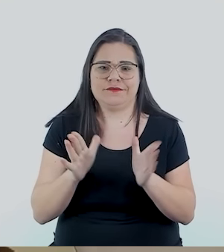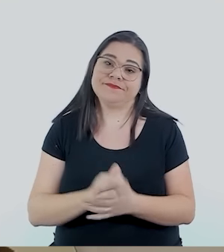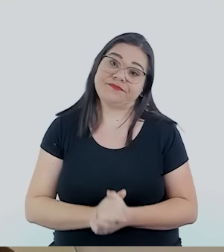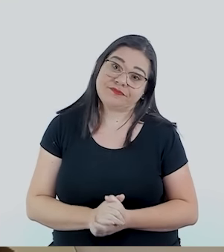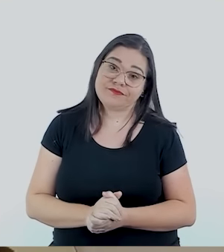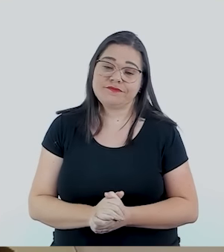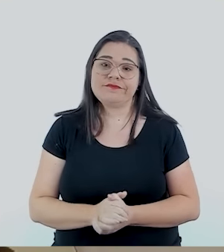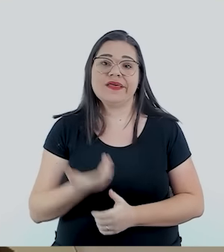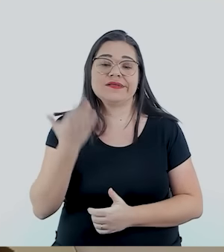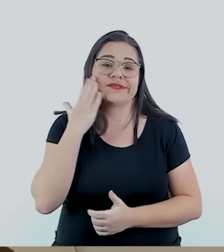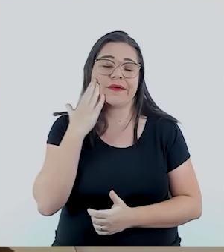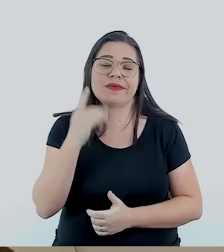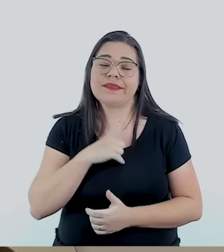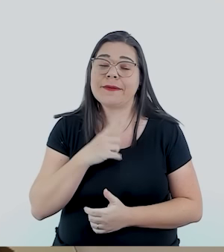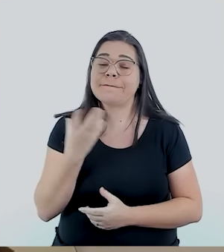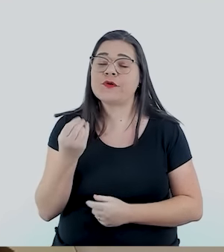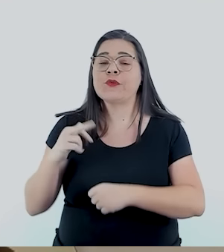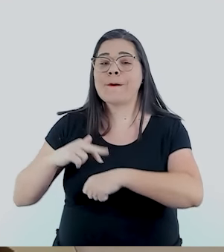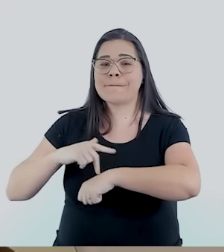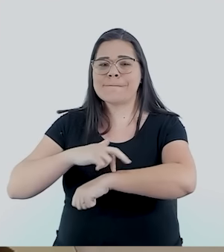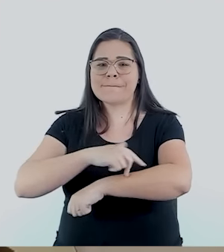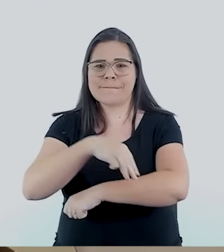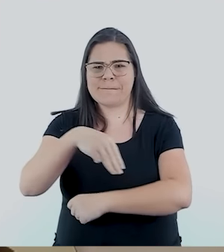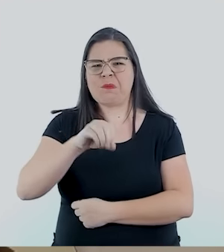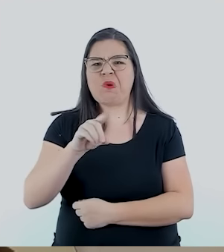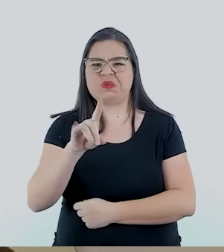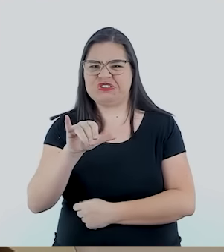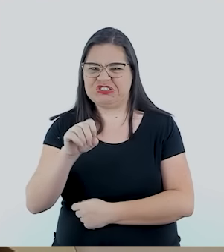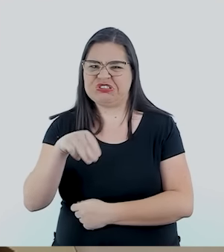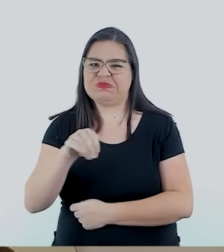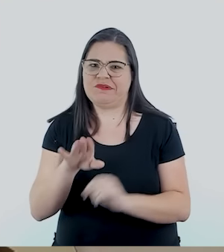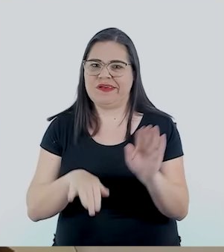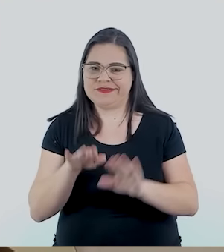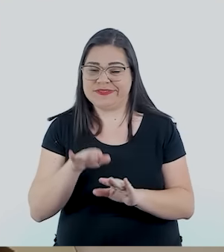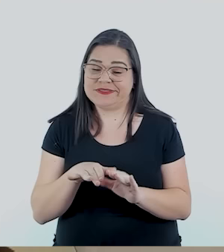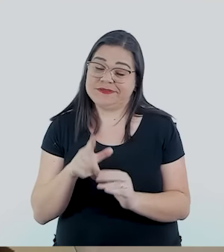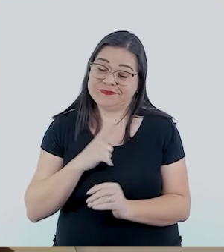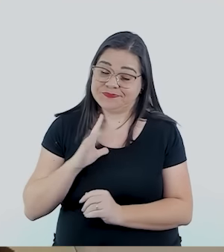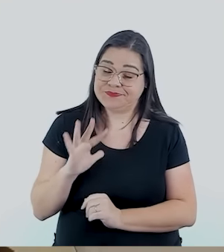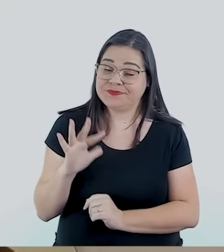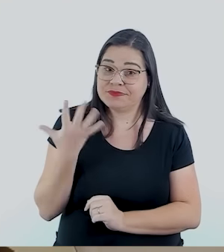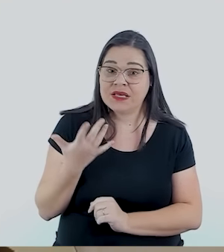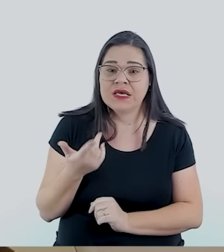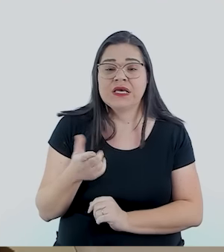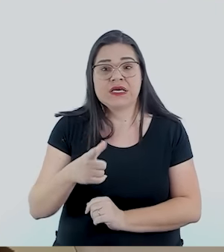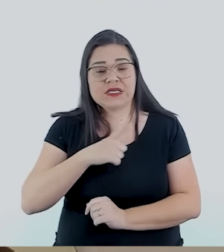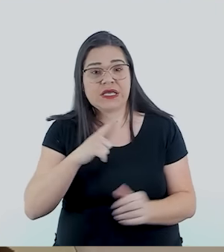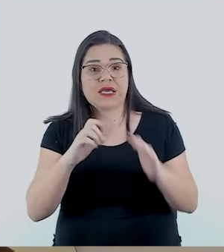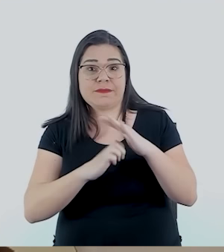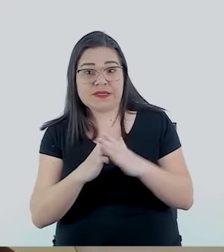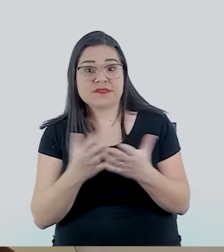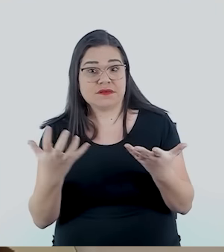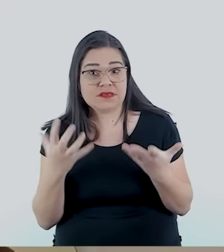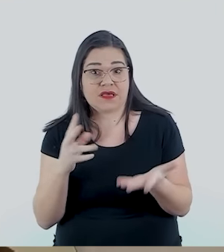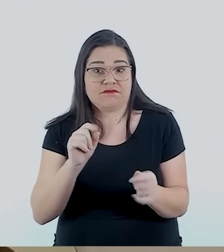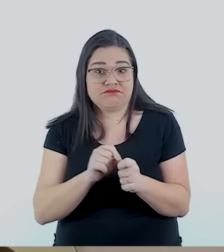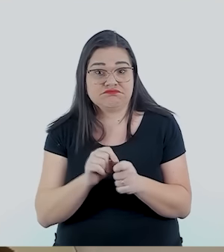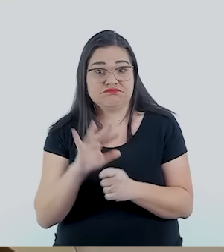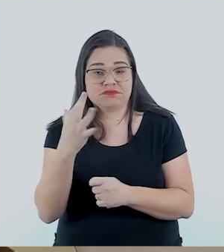sabe que tem muito modismo e que tem algumas empresas sim que tem o o a intenção de fazer isso acontecer